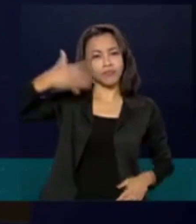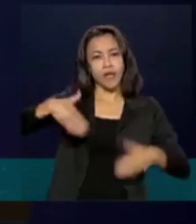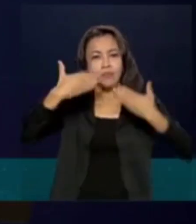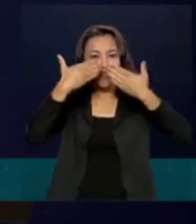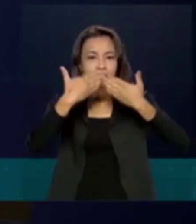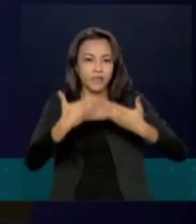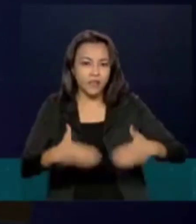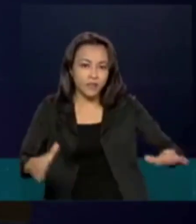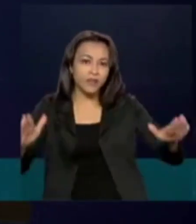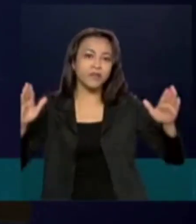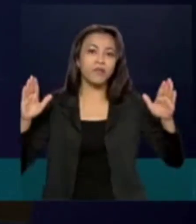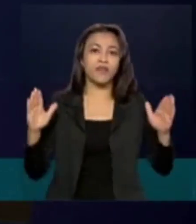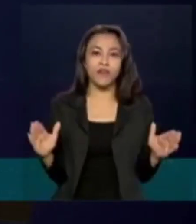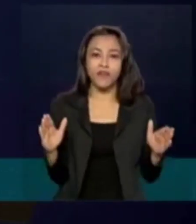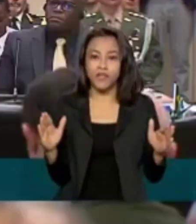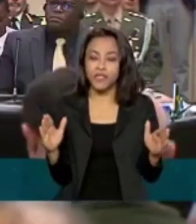Desde